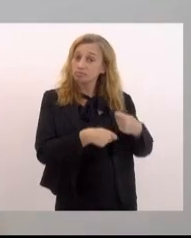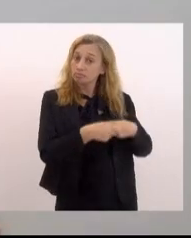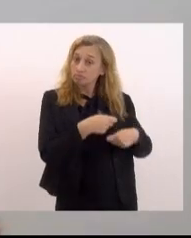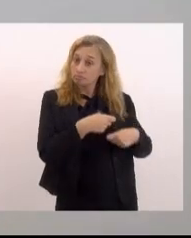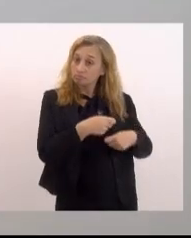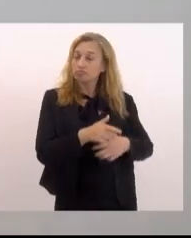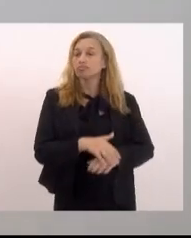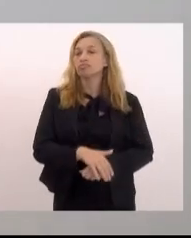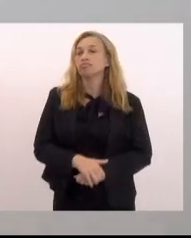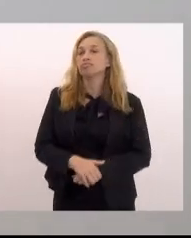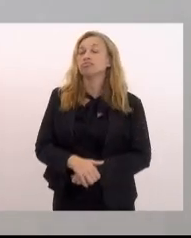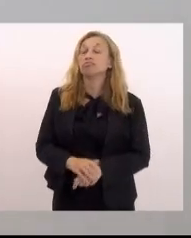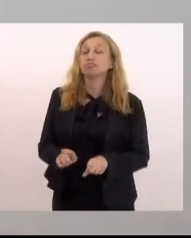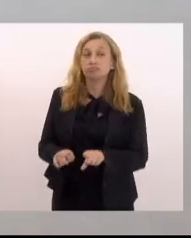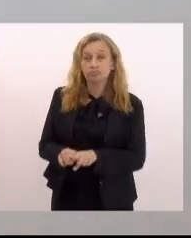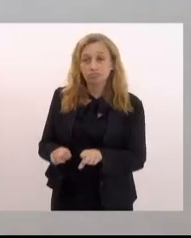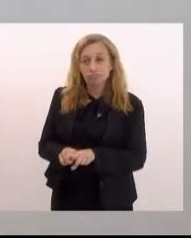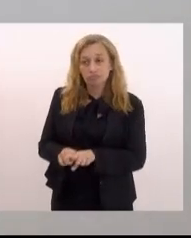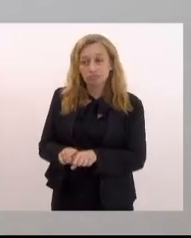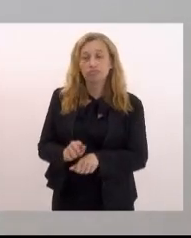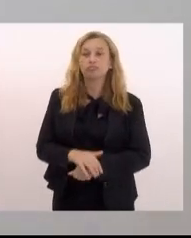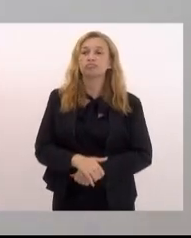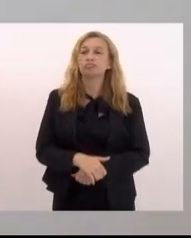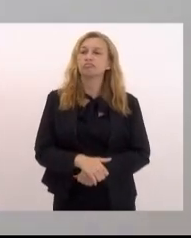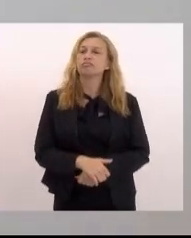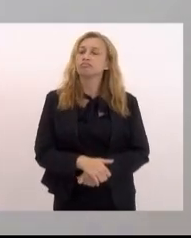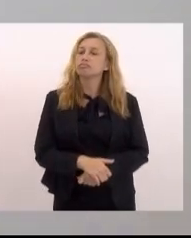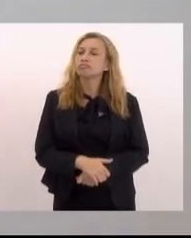economicamente como também